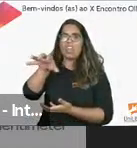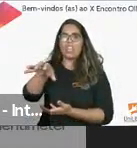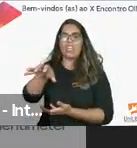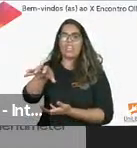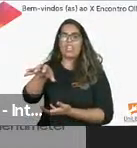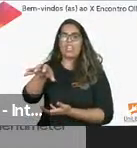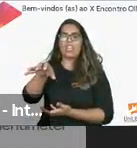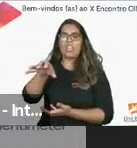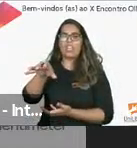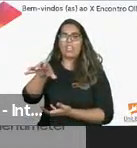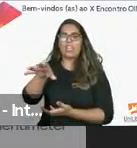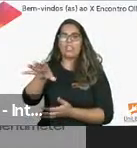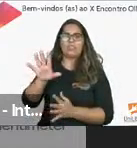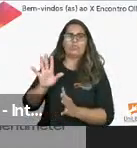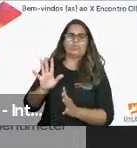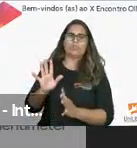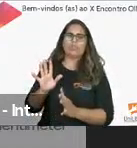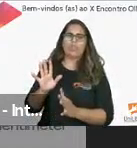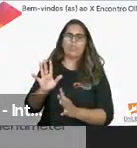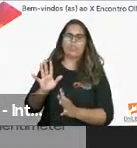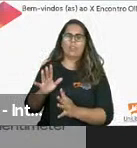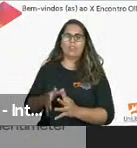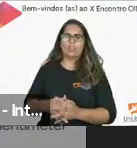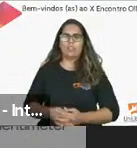ele se equivoca. Está falando comigo